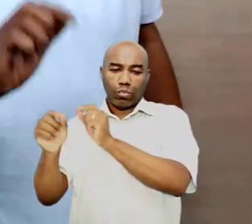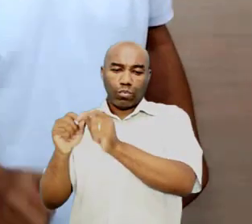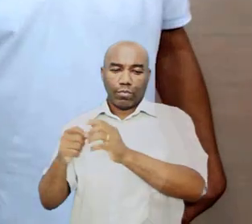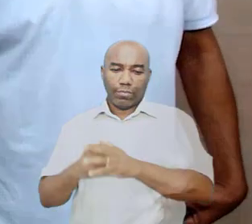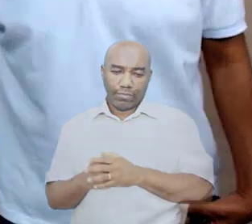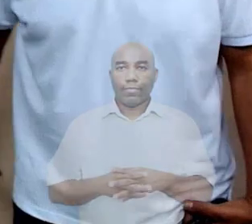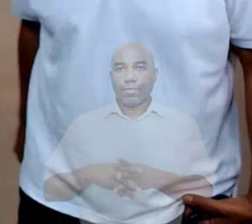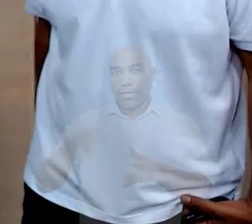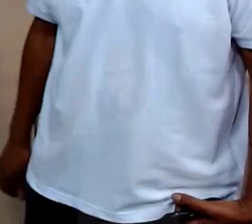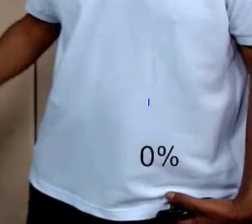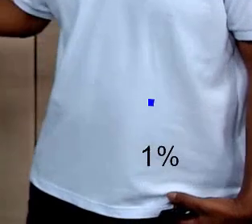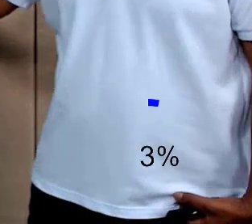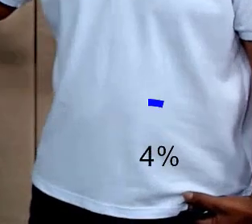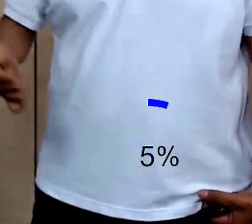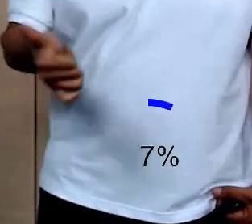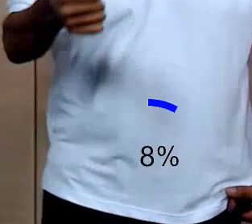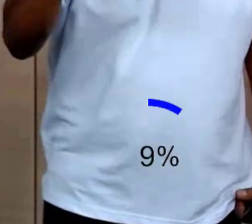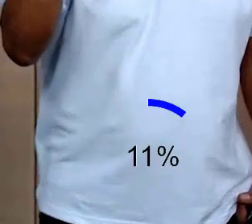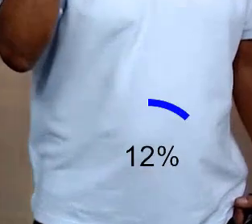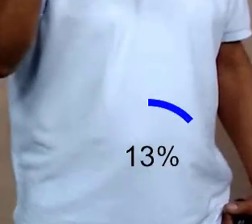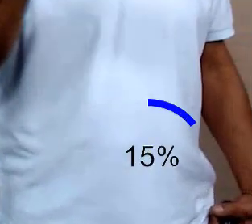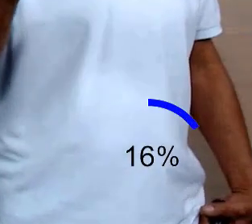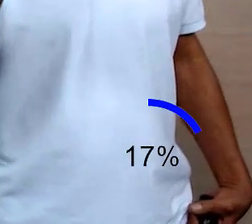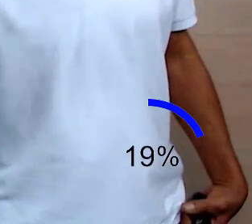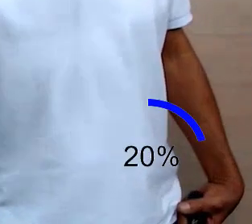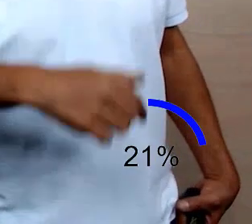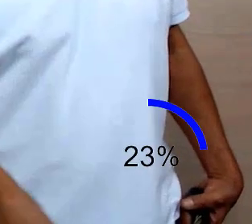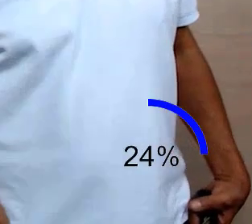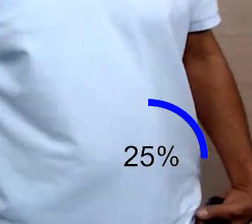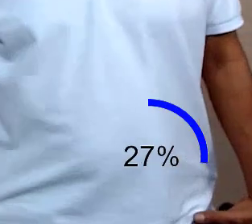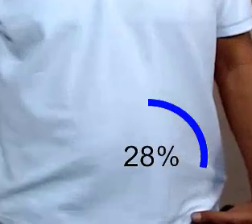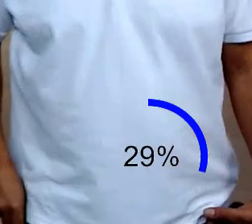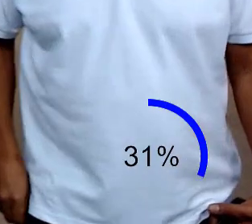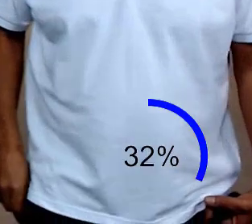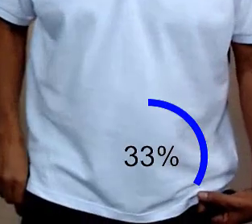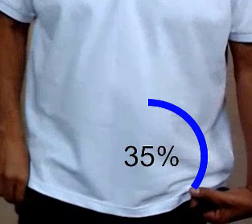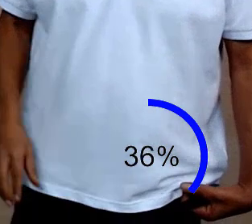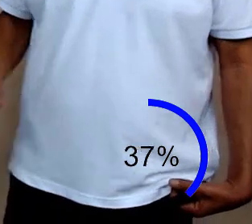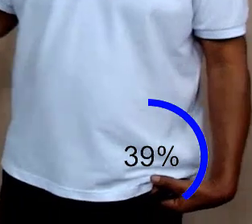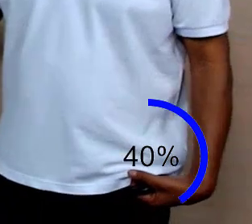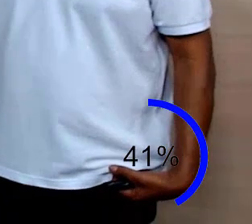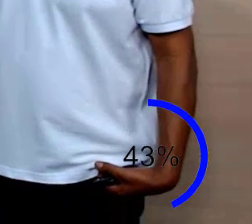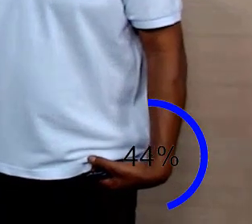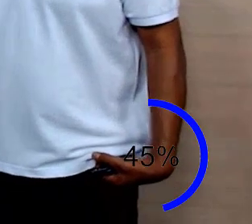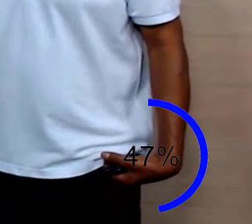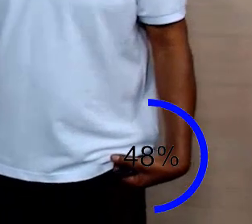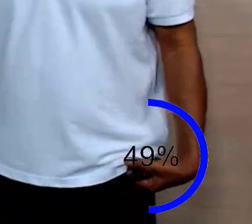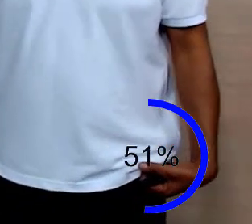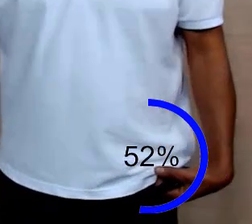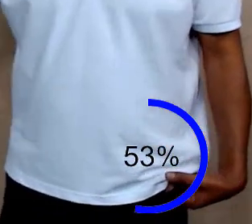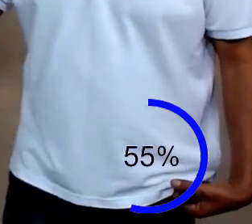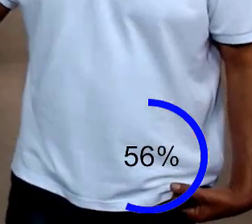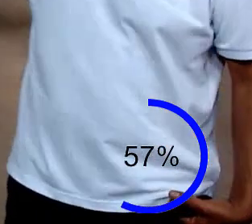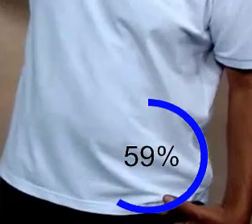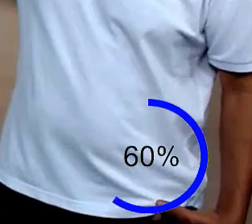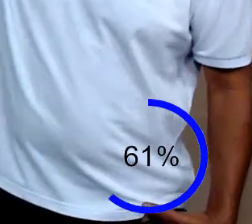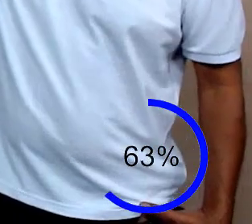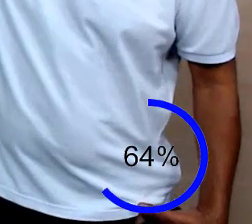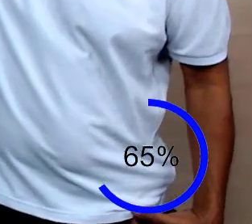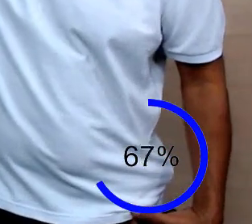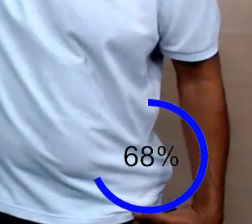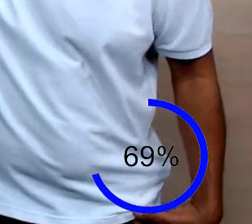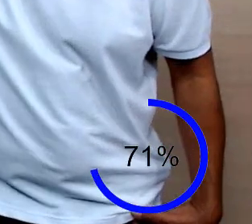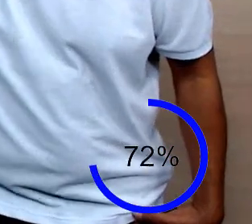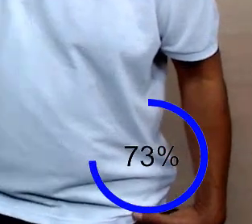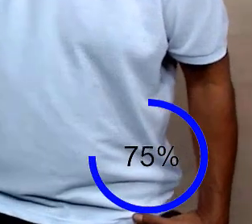Poxviride. Sabe qual que é? Varíola e catapora. Então, aqui você tem todas as doenças, olha aqui,